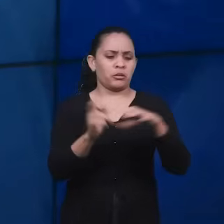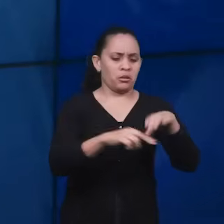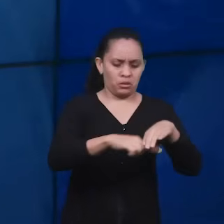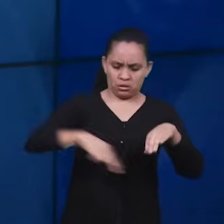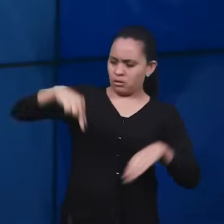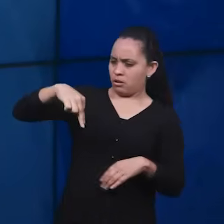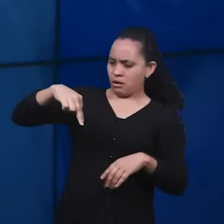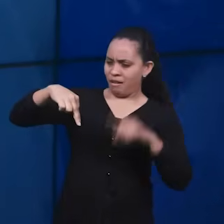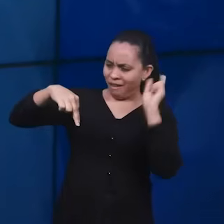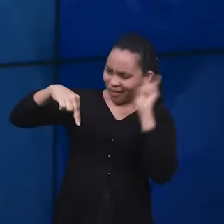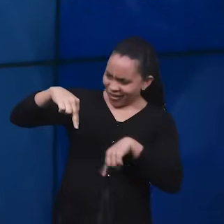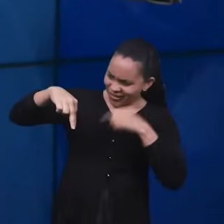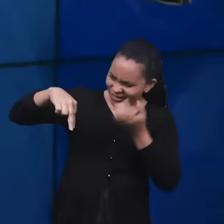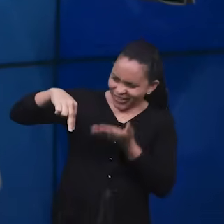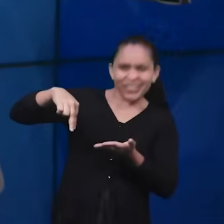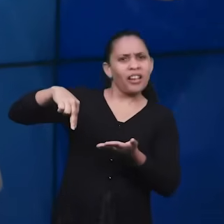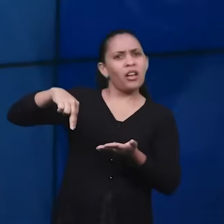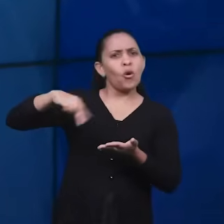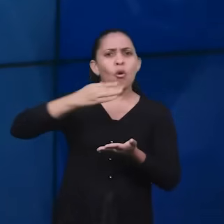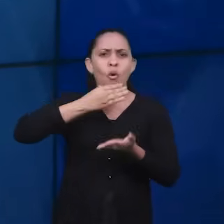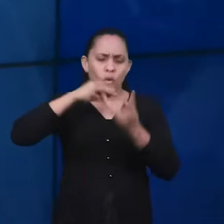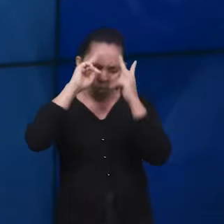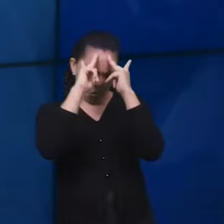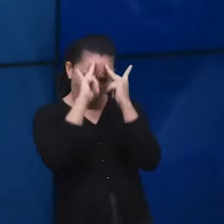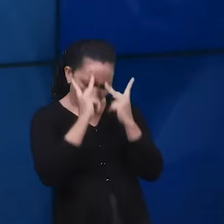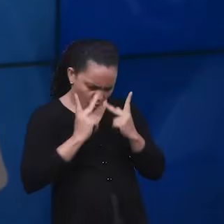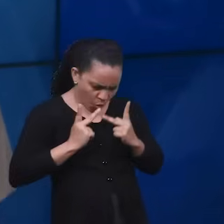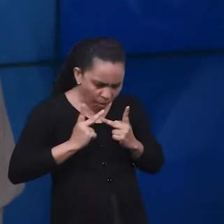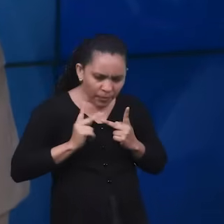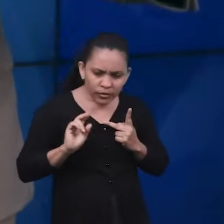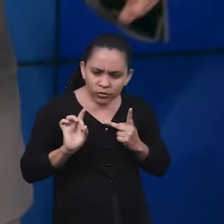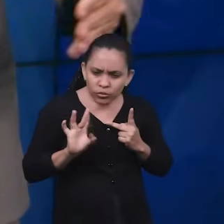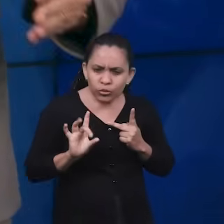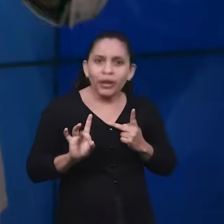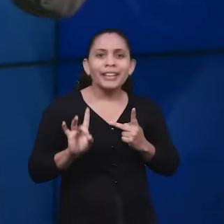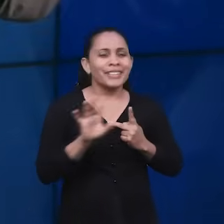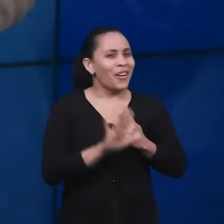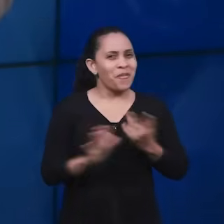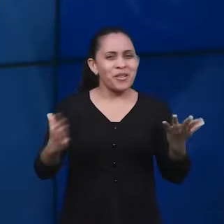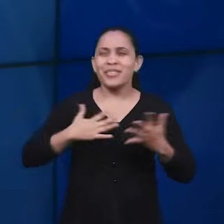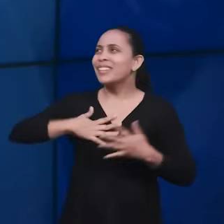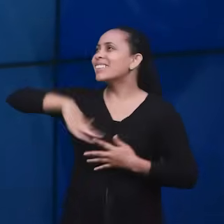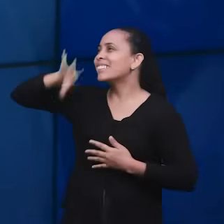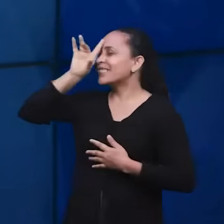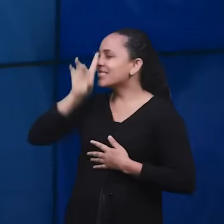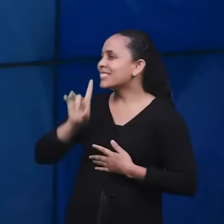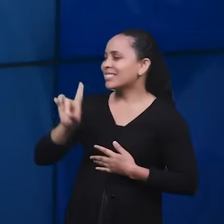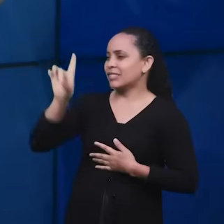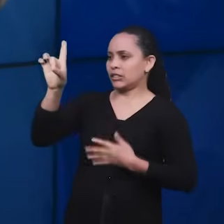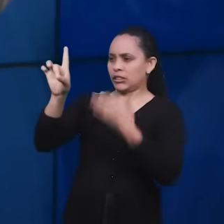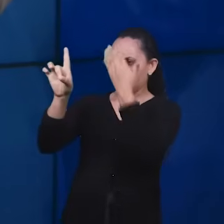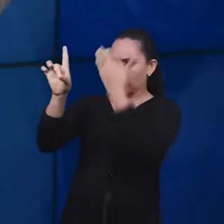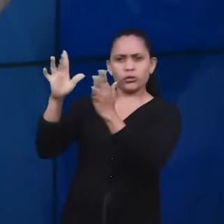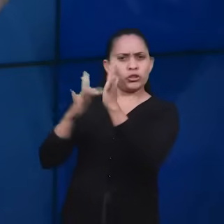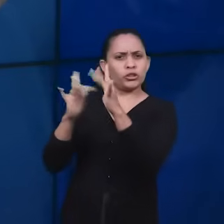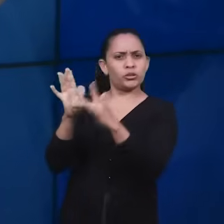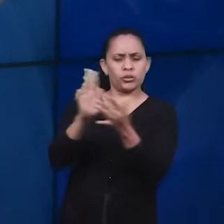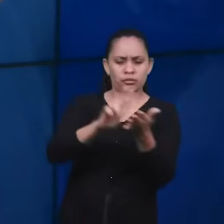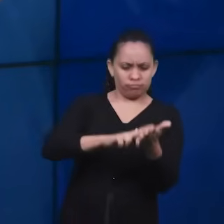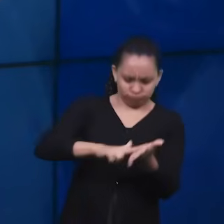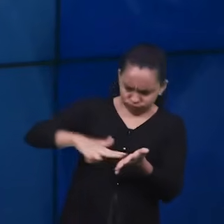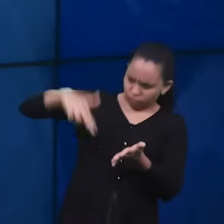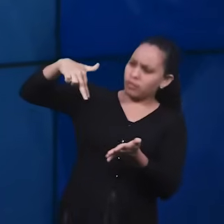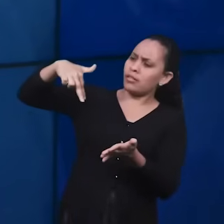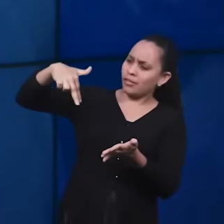mostrando ele é. Ele não era um homem, ele não era só um galileu, ele é Deus. Ele ressuscitou.